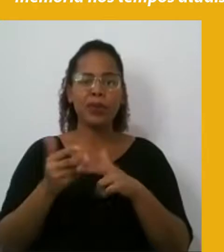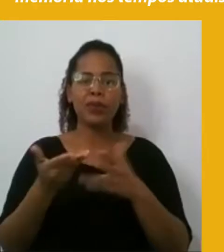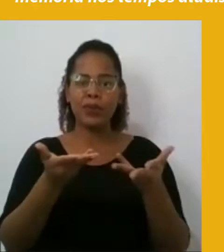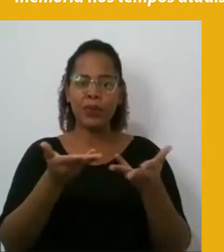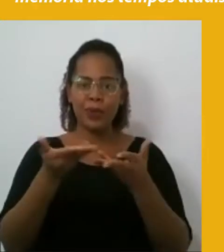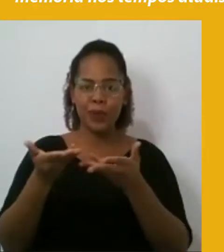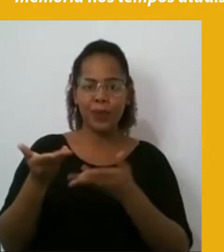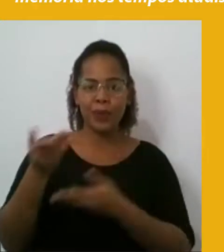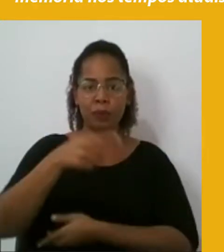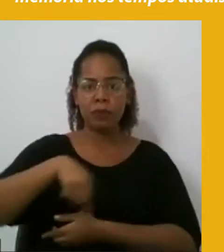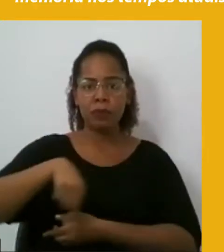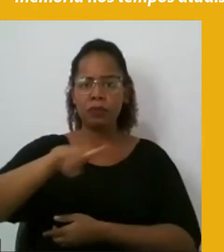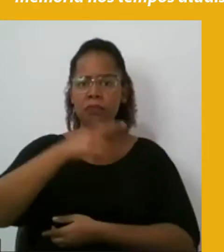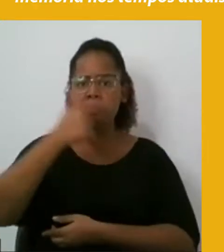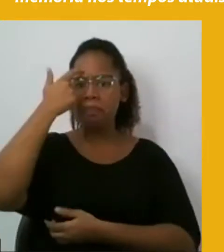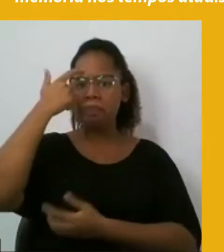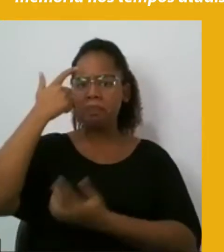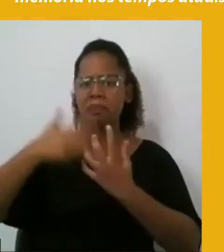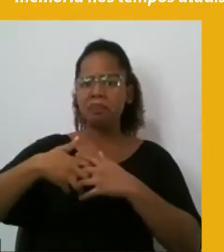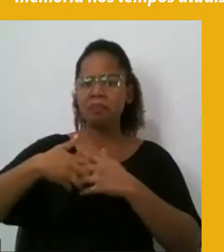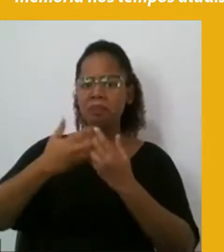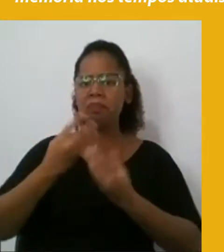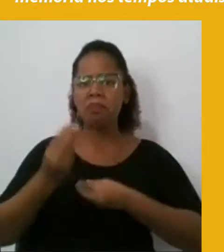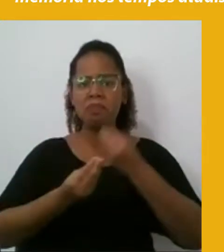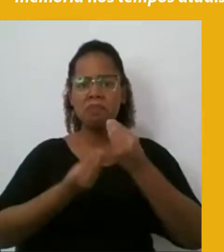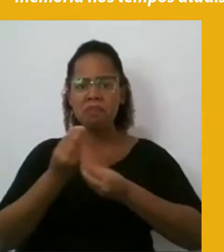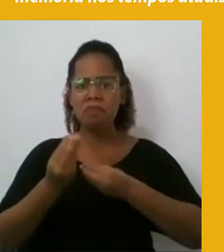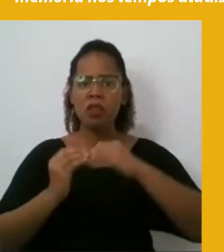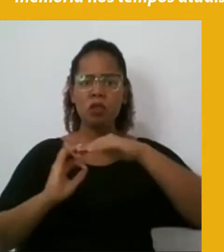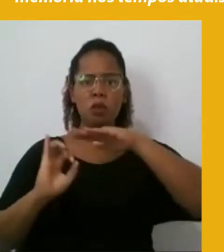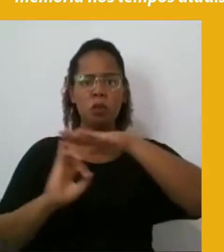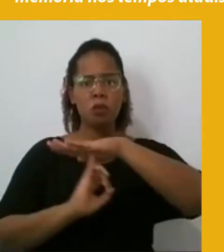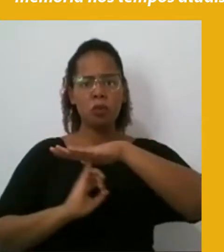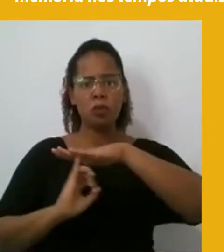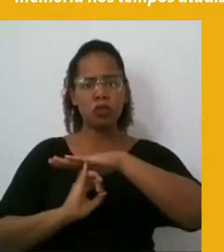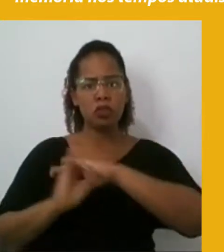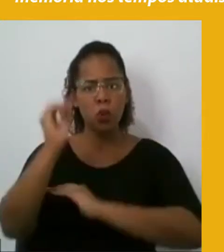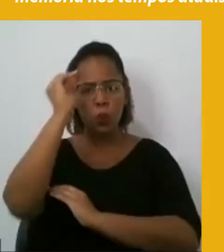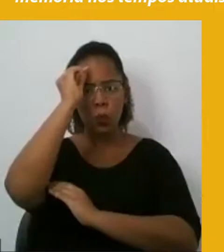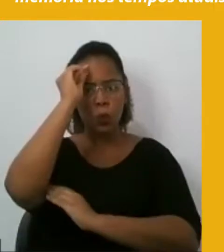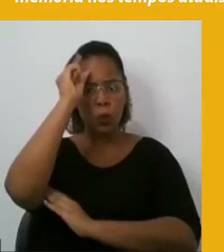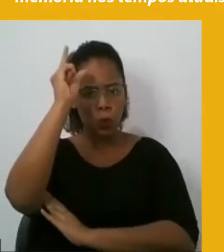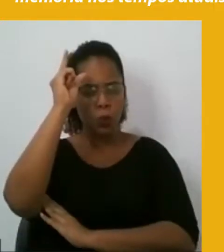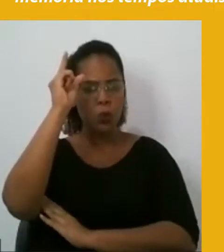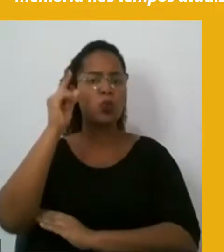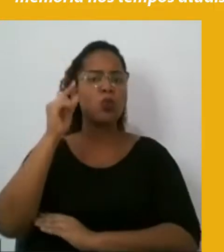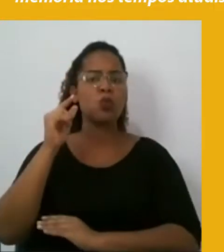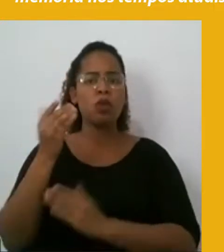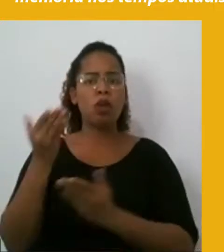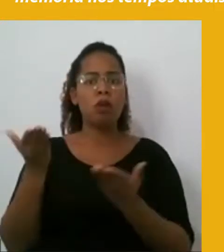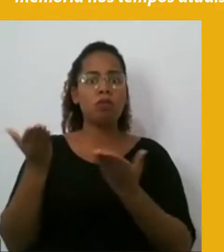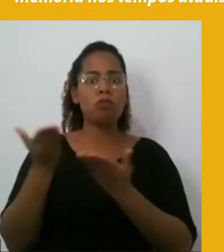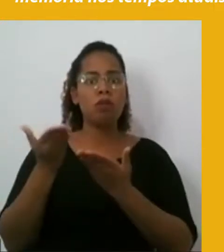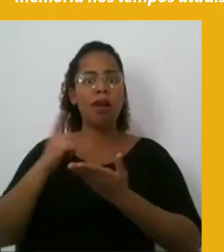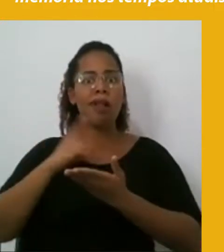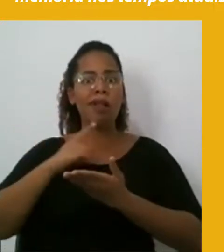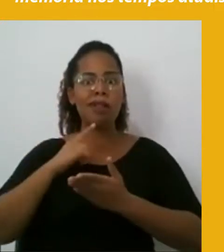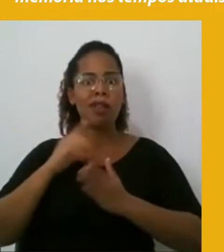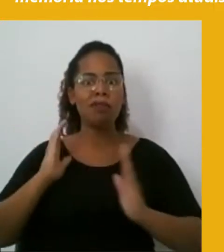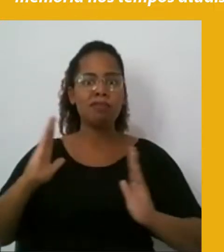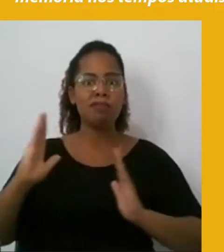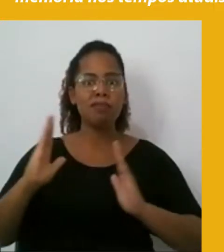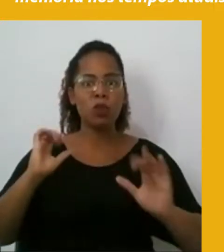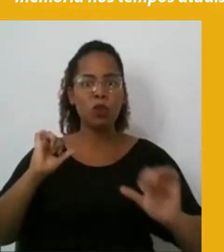de refletir sobre o papel das instituições culturais diante da nova realidade em que vivemos.